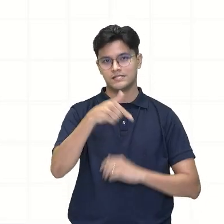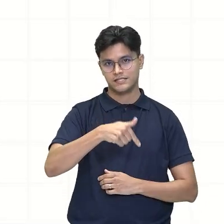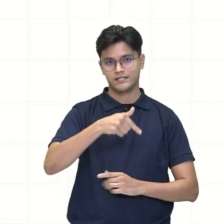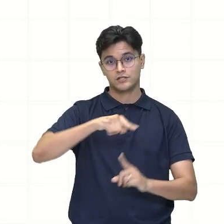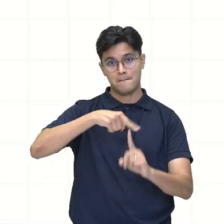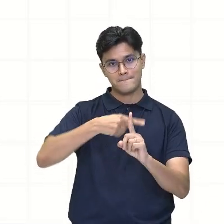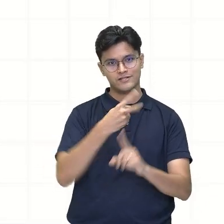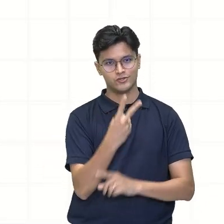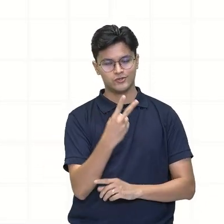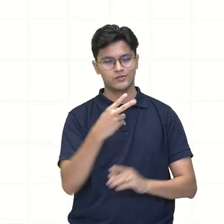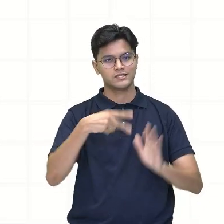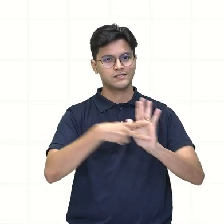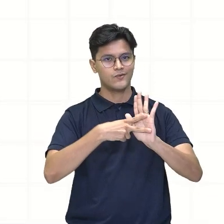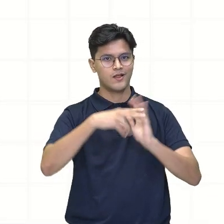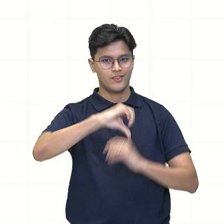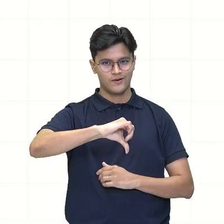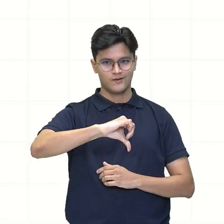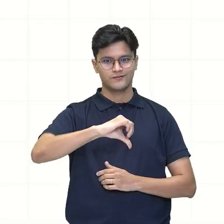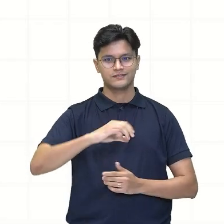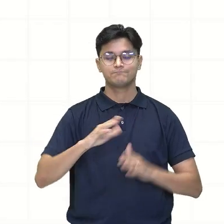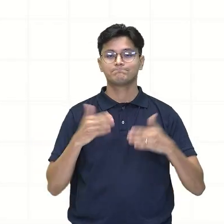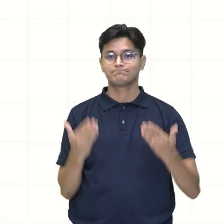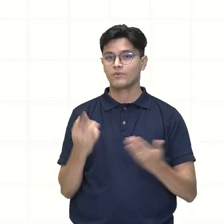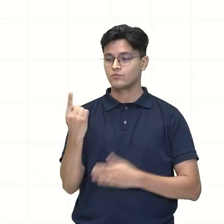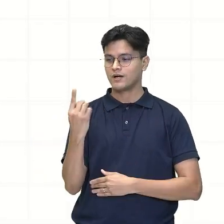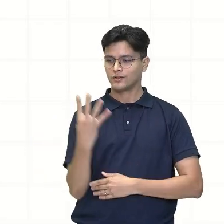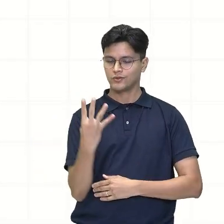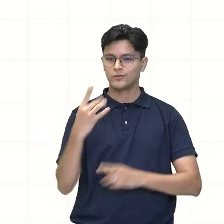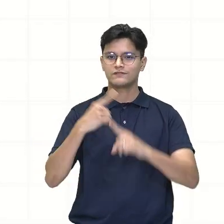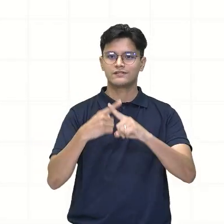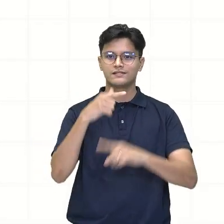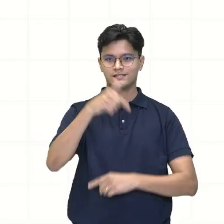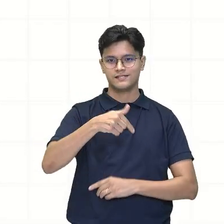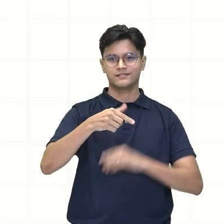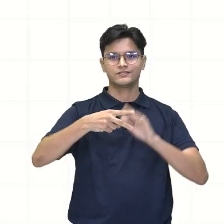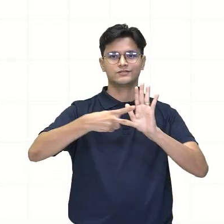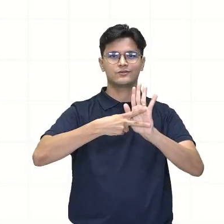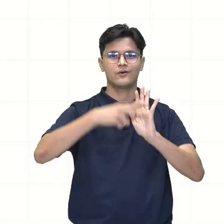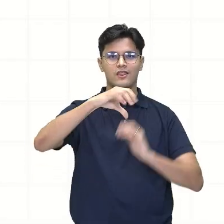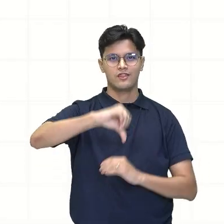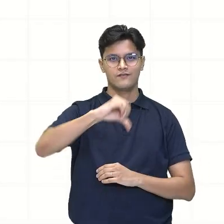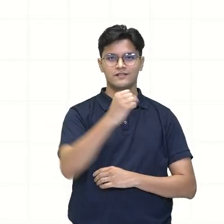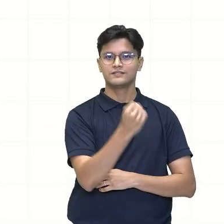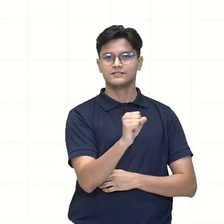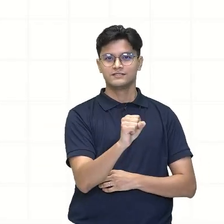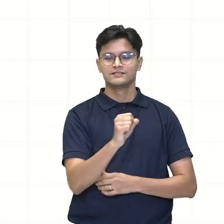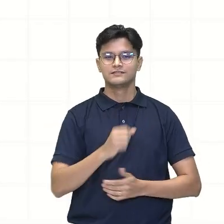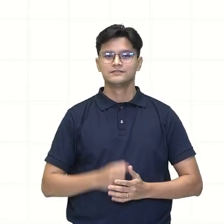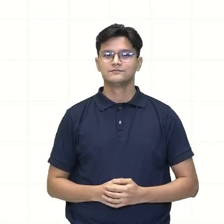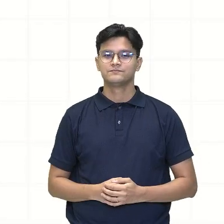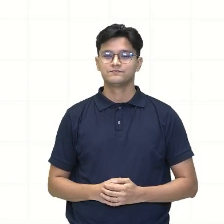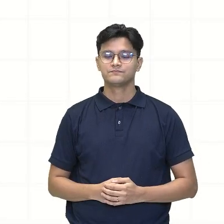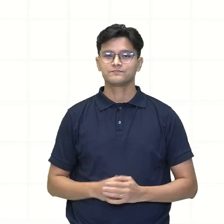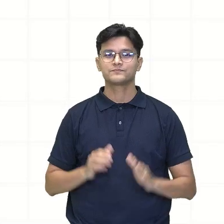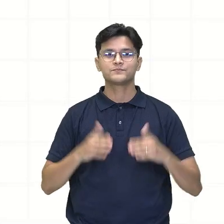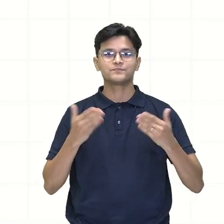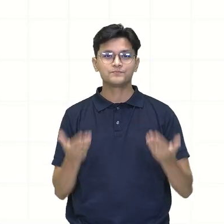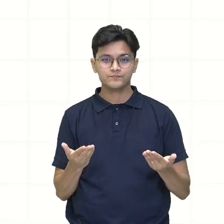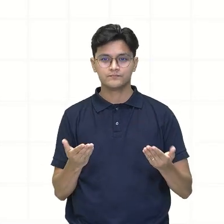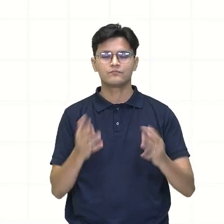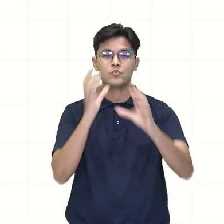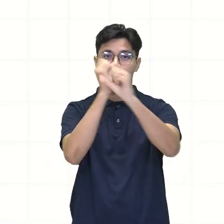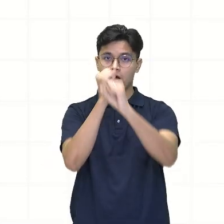2, 9. Então, 14 vezes 7 dá 98. Então, o resultado dessa multiplicação aqui,